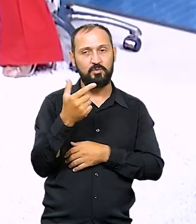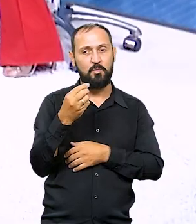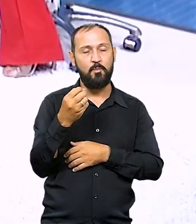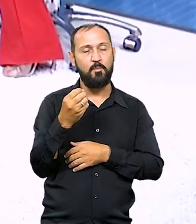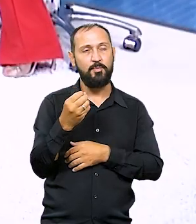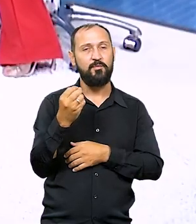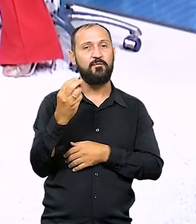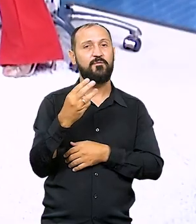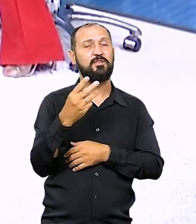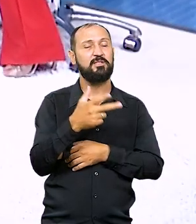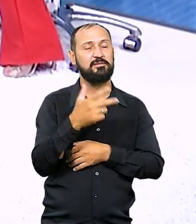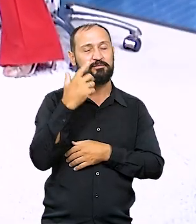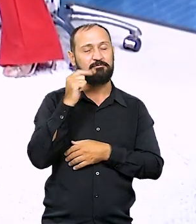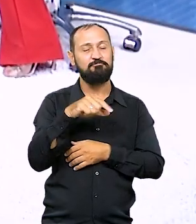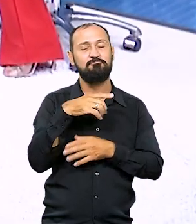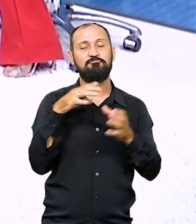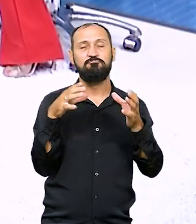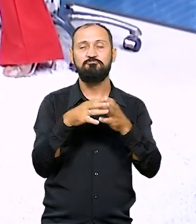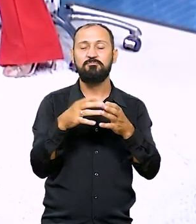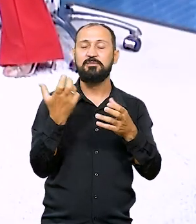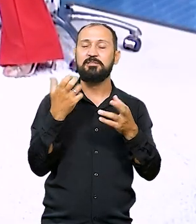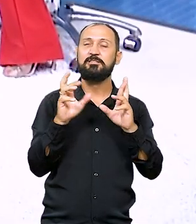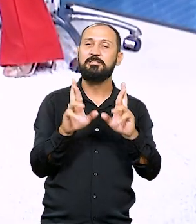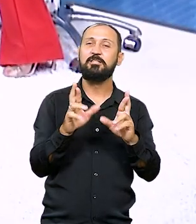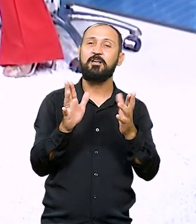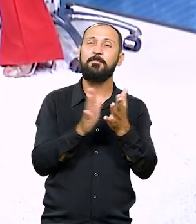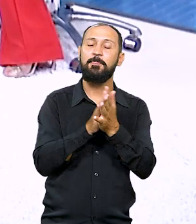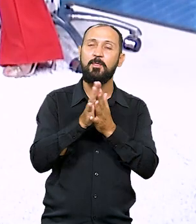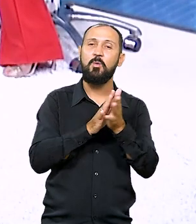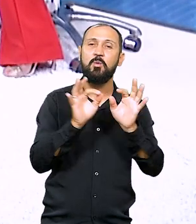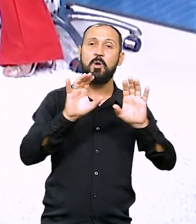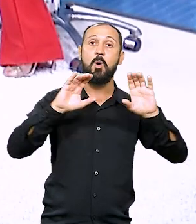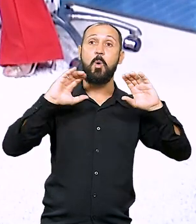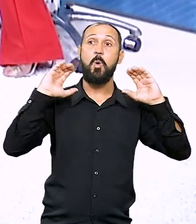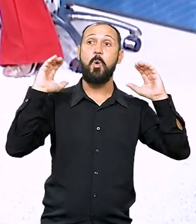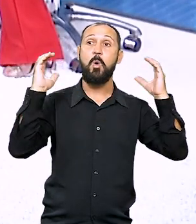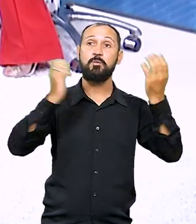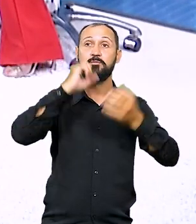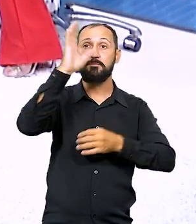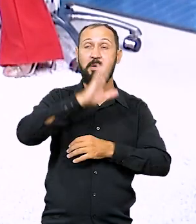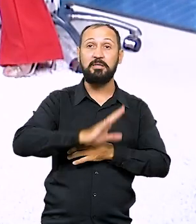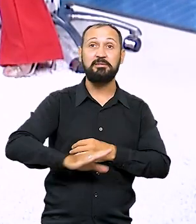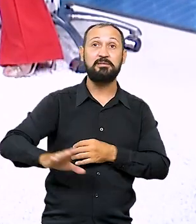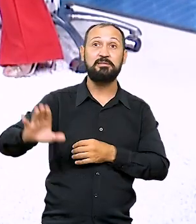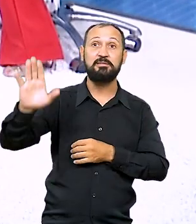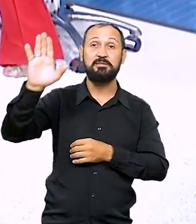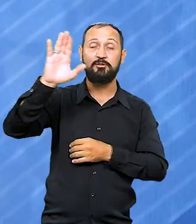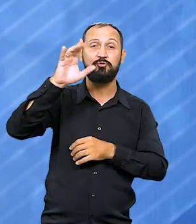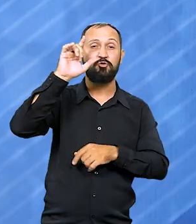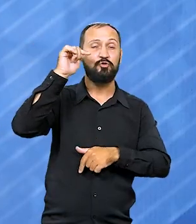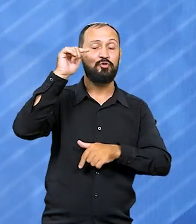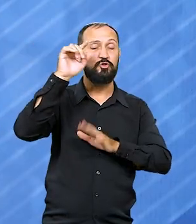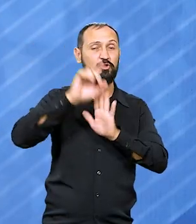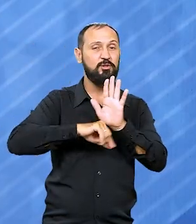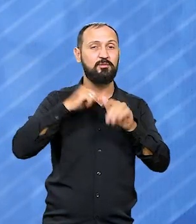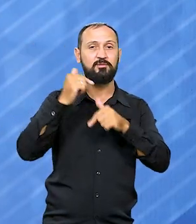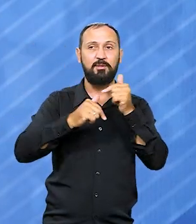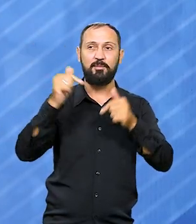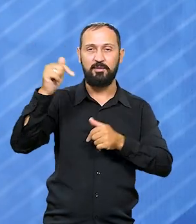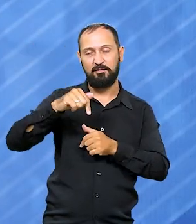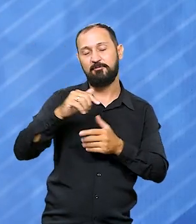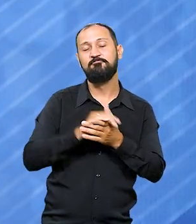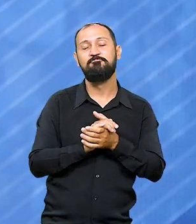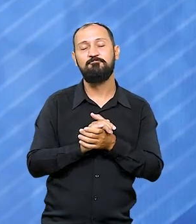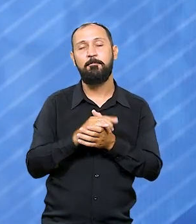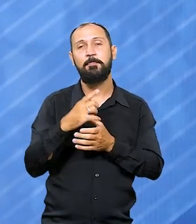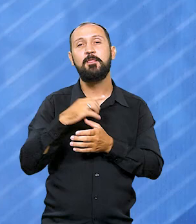2023? 2023, com a Comissão da Advocacia Trabalhista, pretendemos fazer um Congresso Nacional do Direito do Trabalho, se tudo